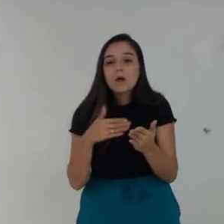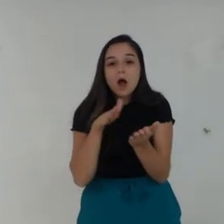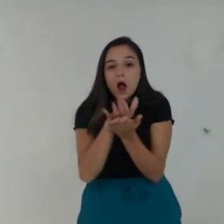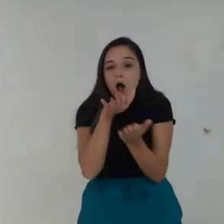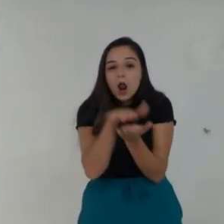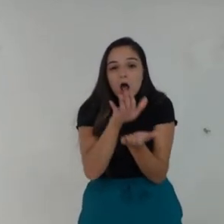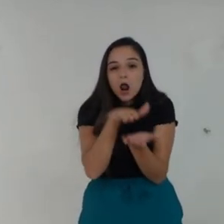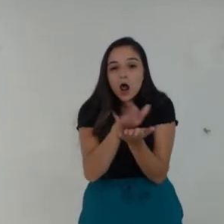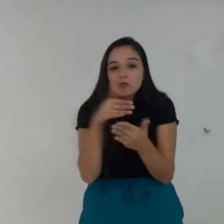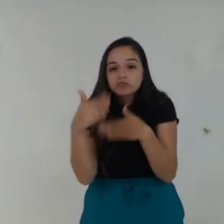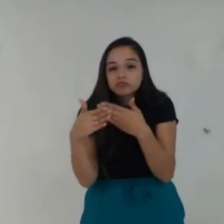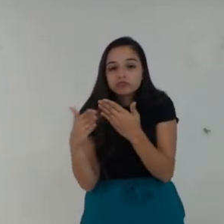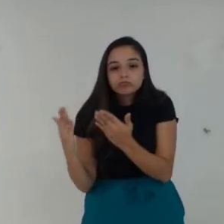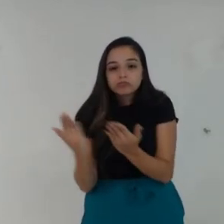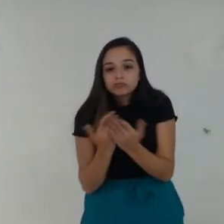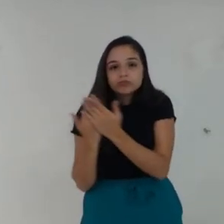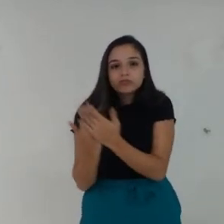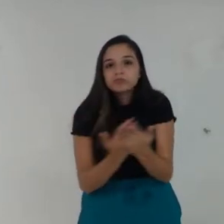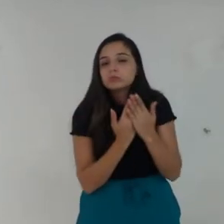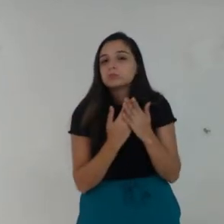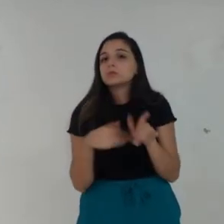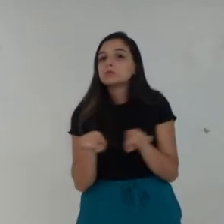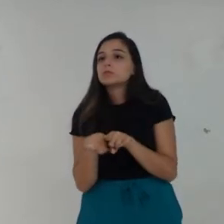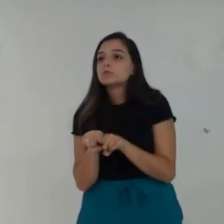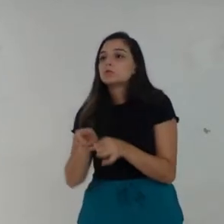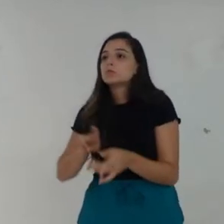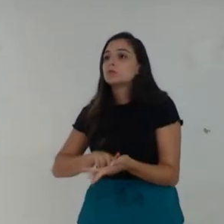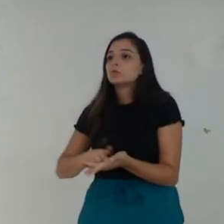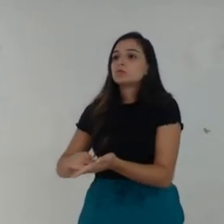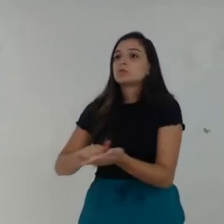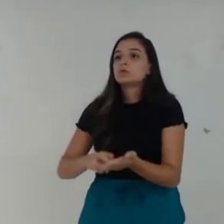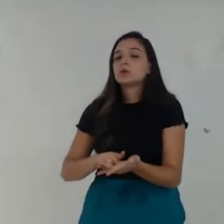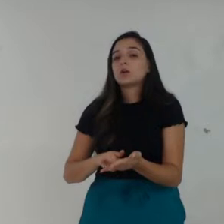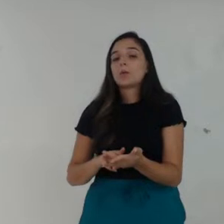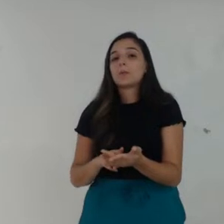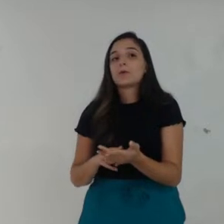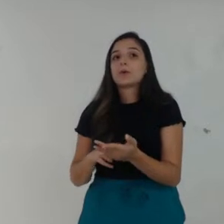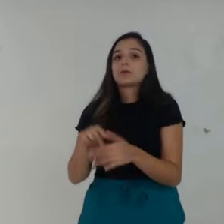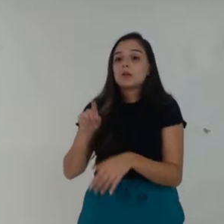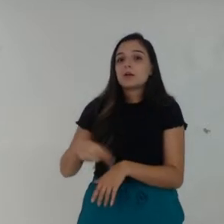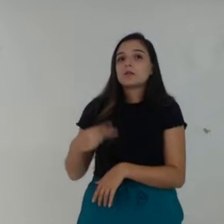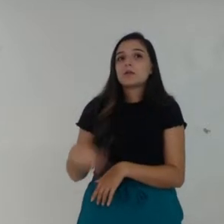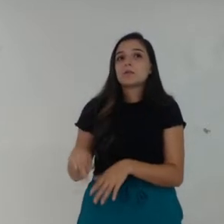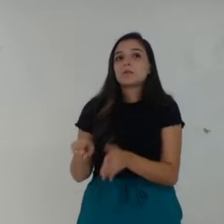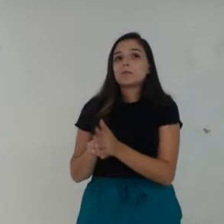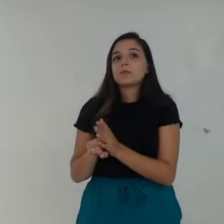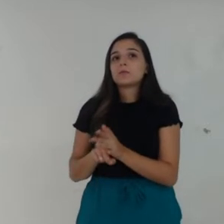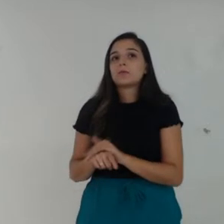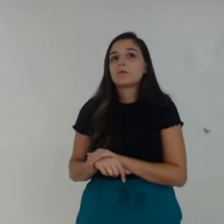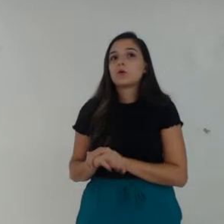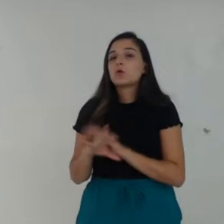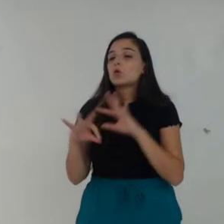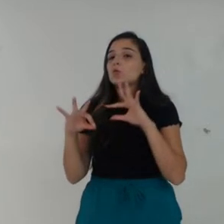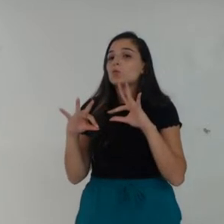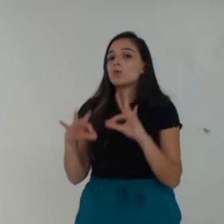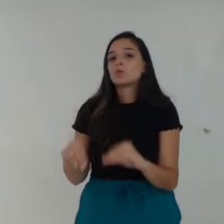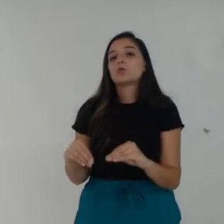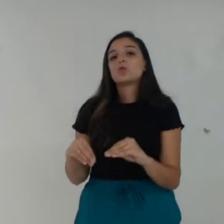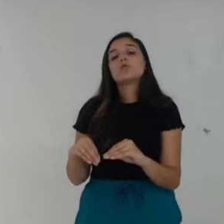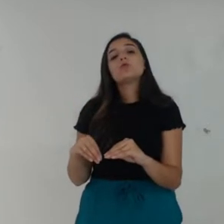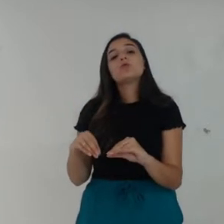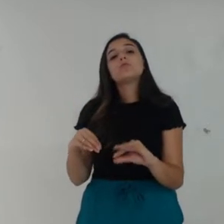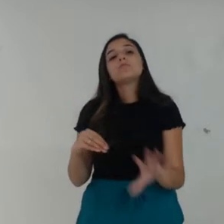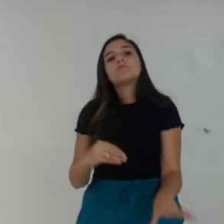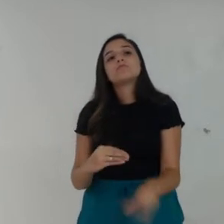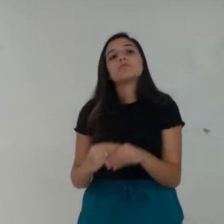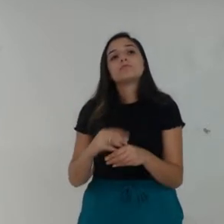academicamente, e traduz no escopo da sua pesquisa, tudo isso aí conforma o perfil dos